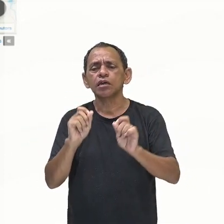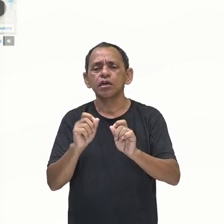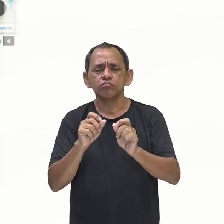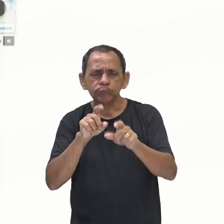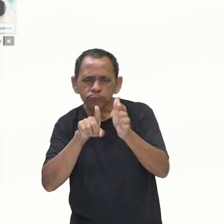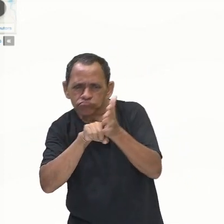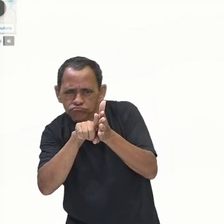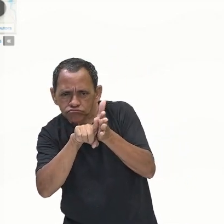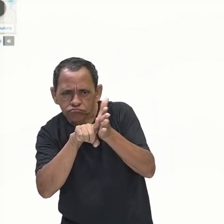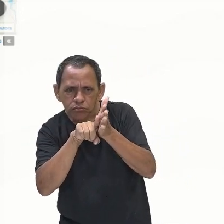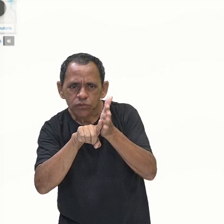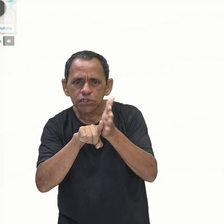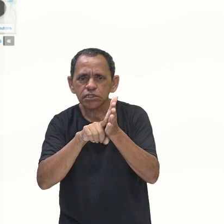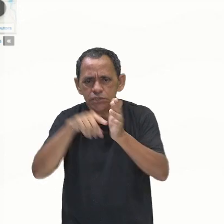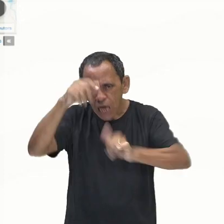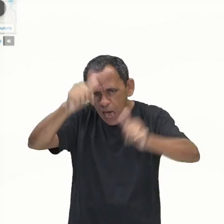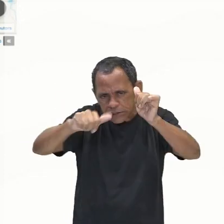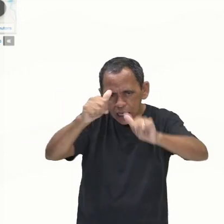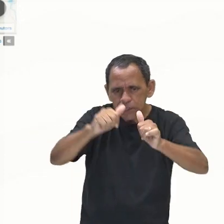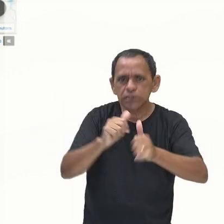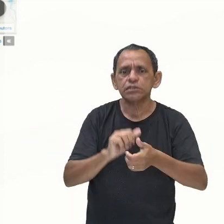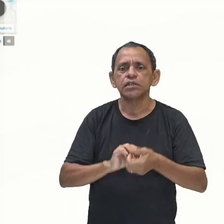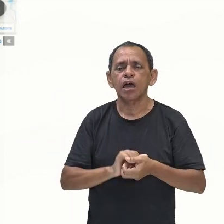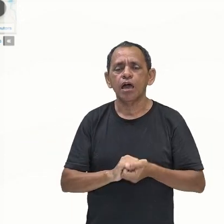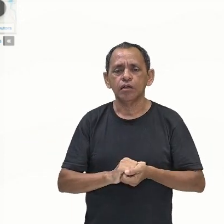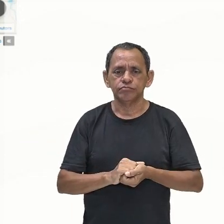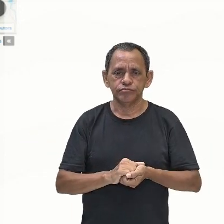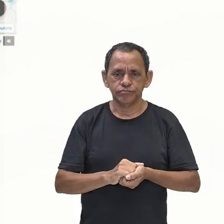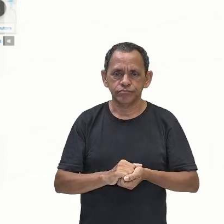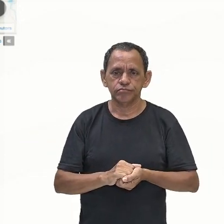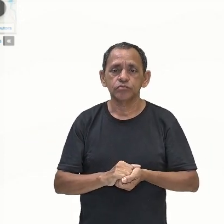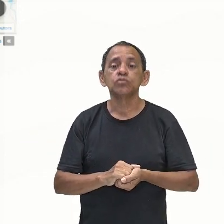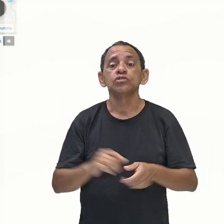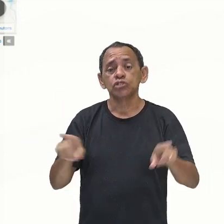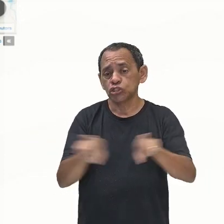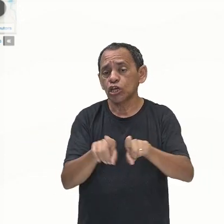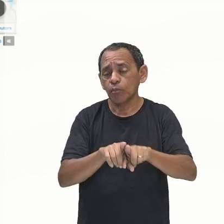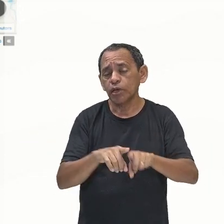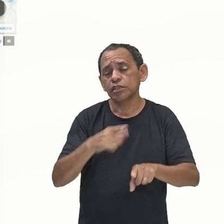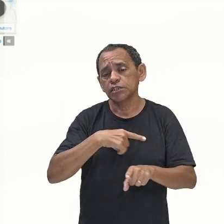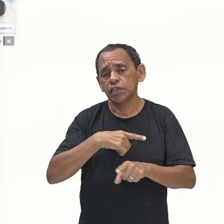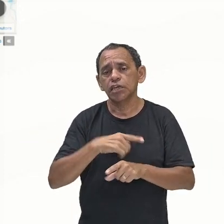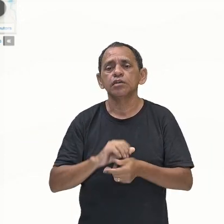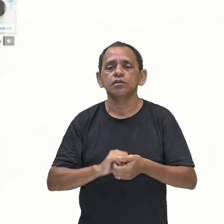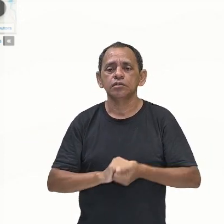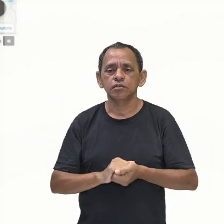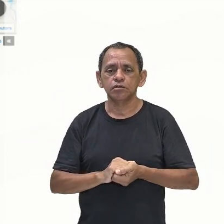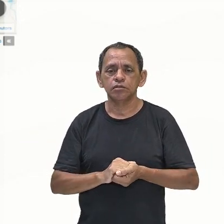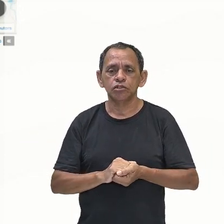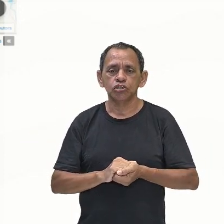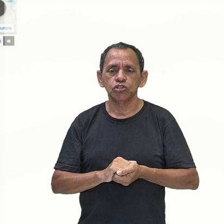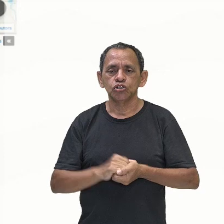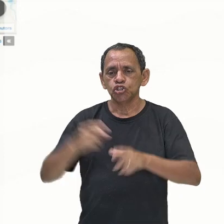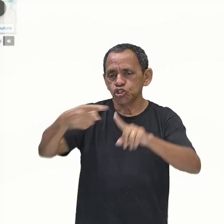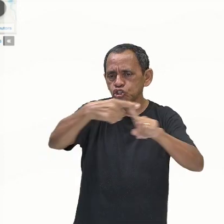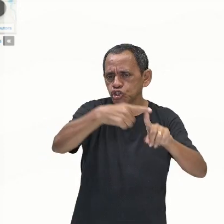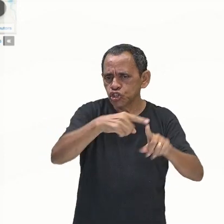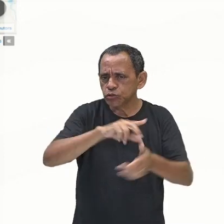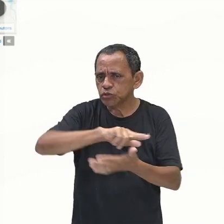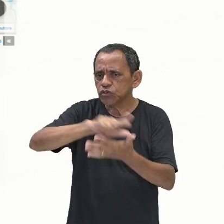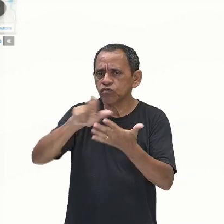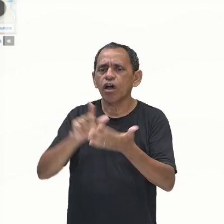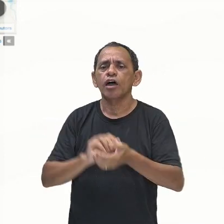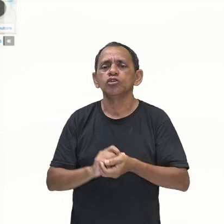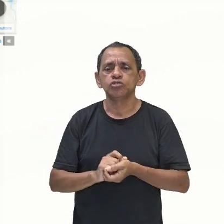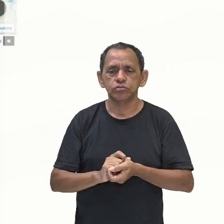A4, seja lá no formato paisagem ou no formato retrato, tá? A gente vai ver como é que